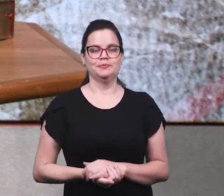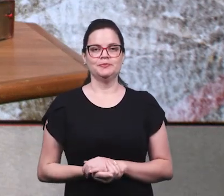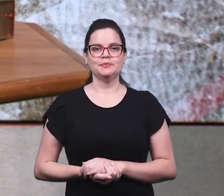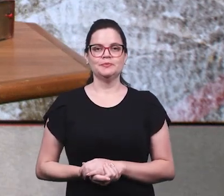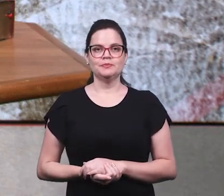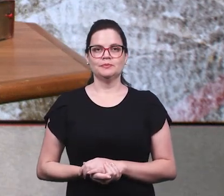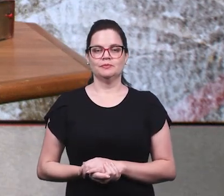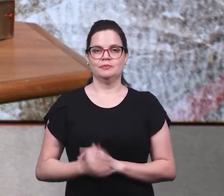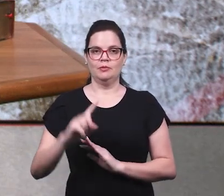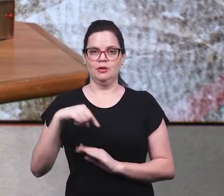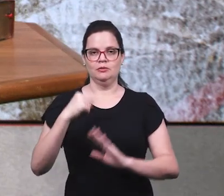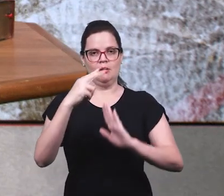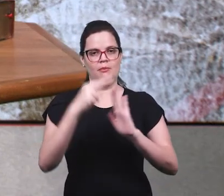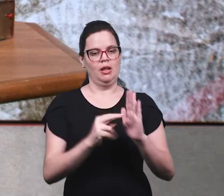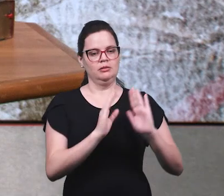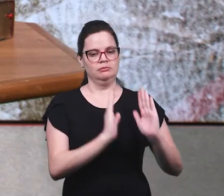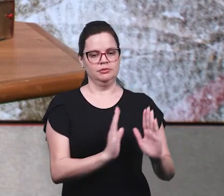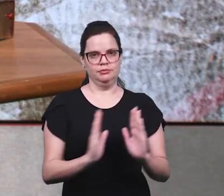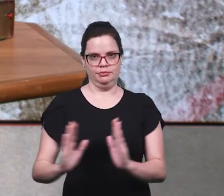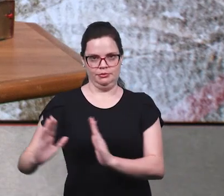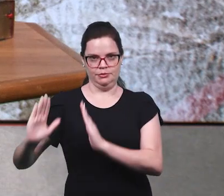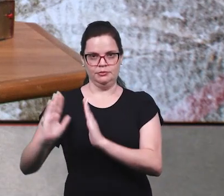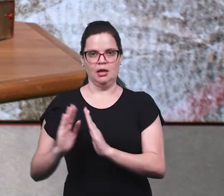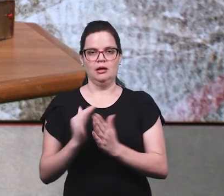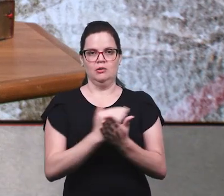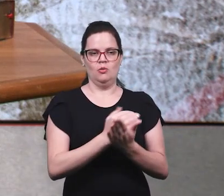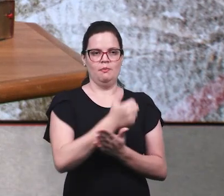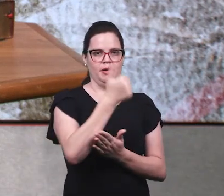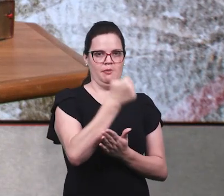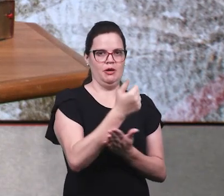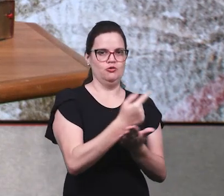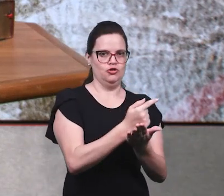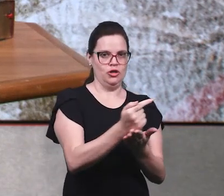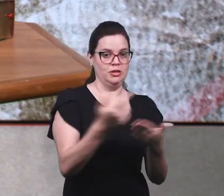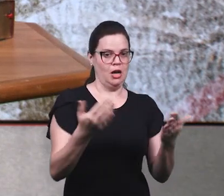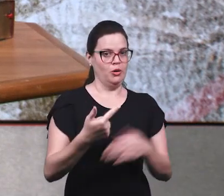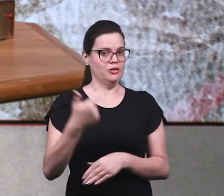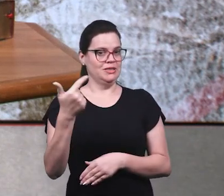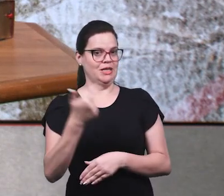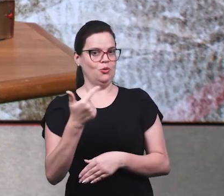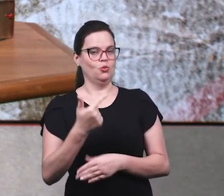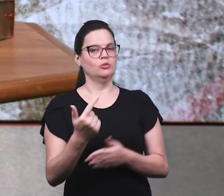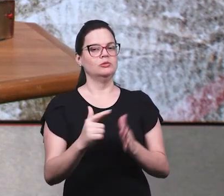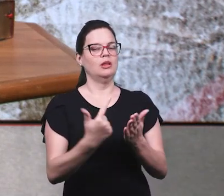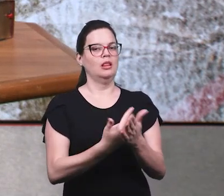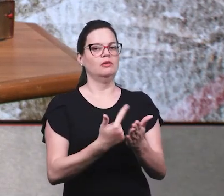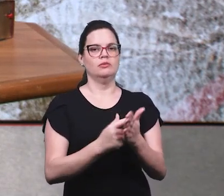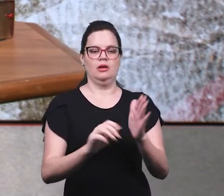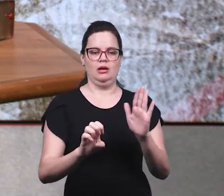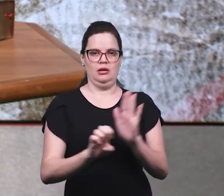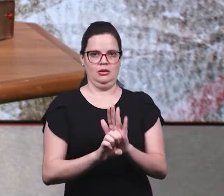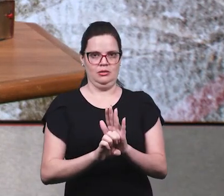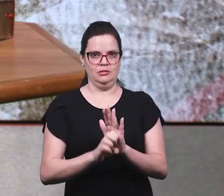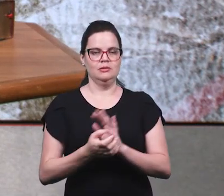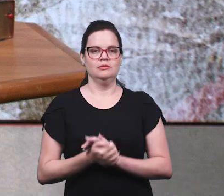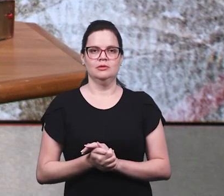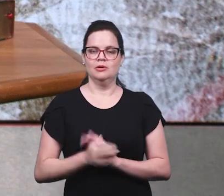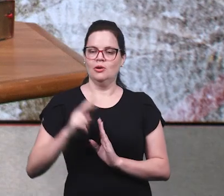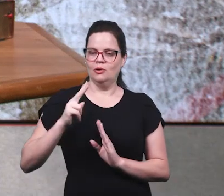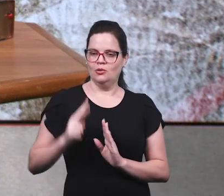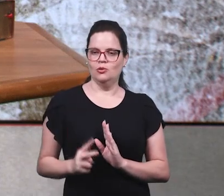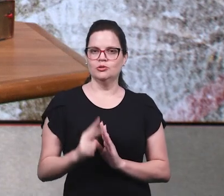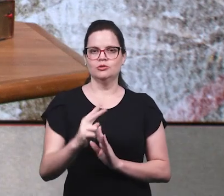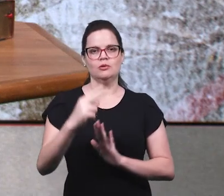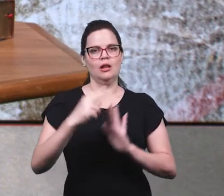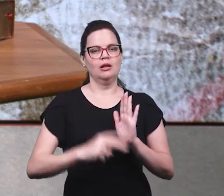estamos fazendo uma leitura sequencial, estamos no livro do Êxodo, segundo livro da Bíblia, e hoje nós vamos dar